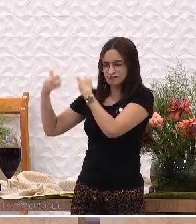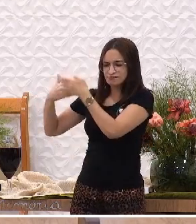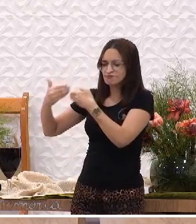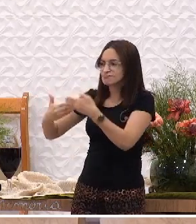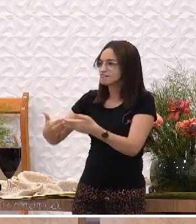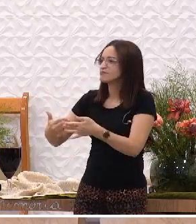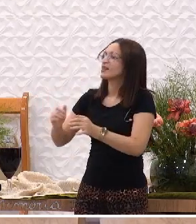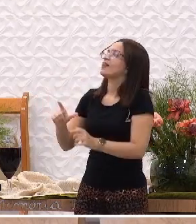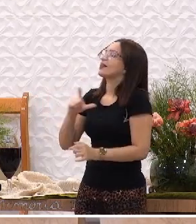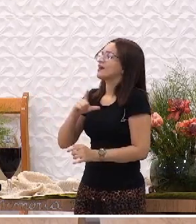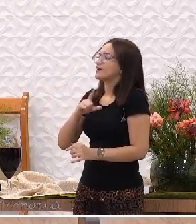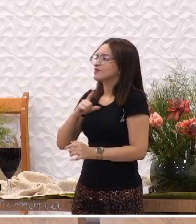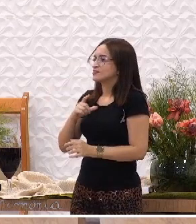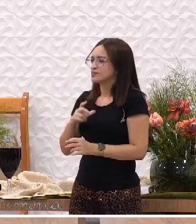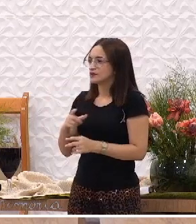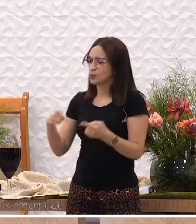tinha uma controvérsia, uma polêmica,